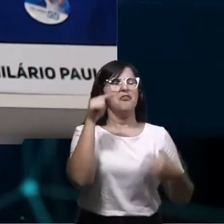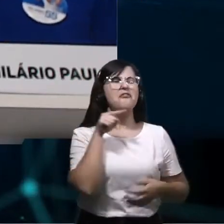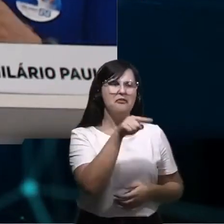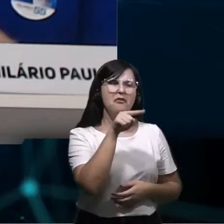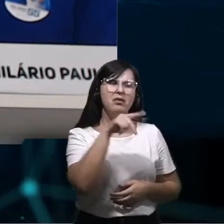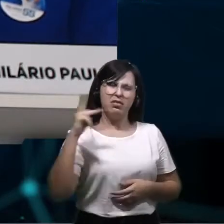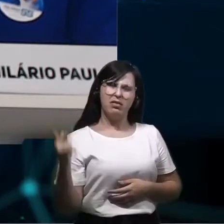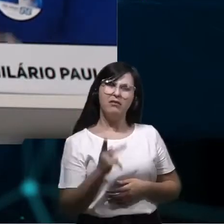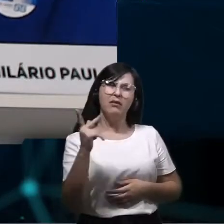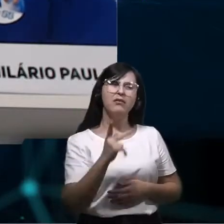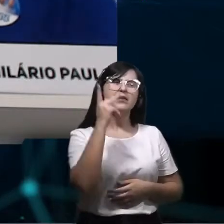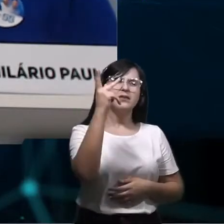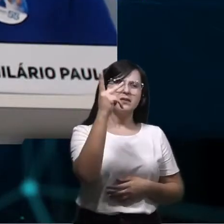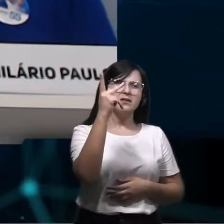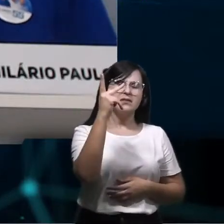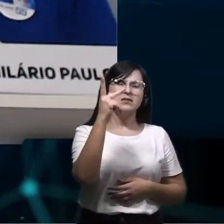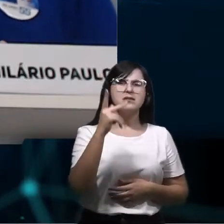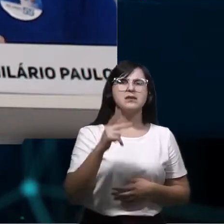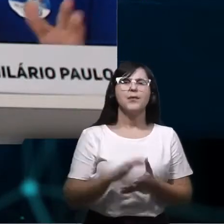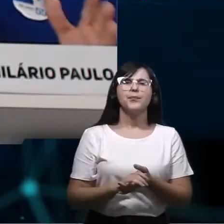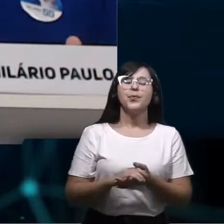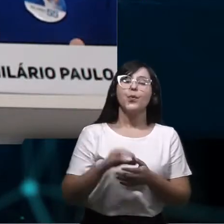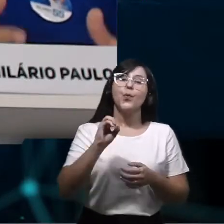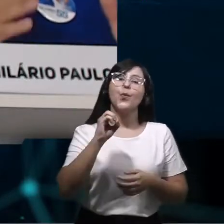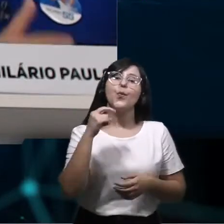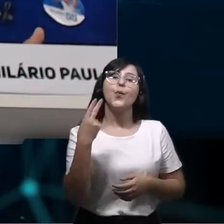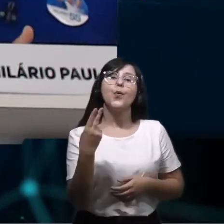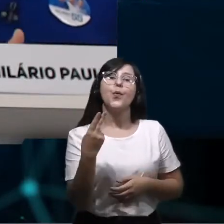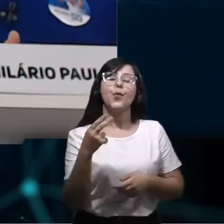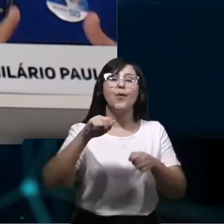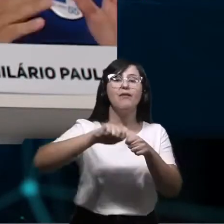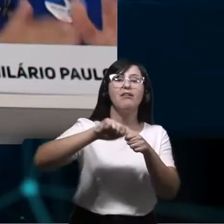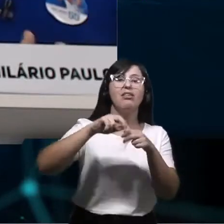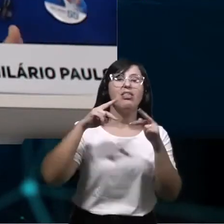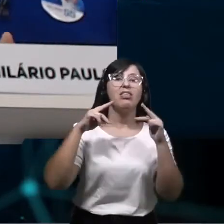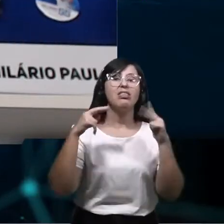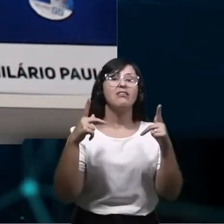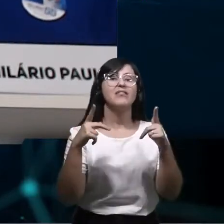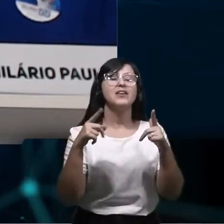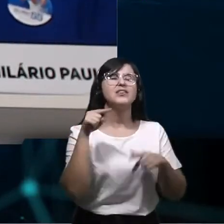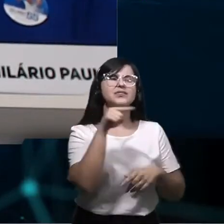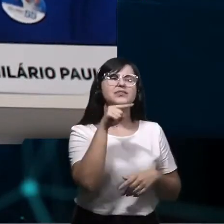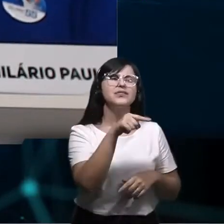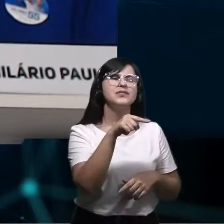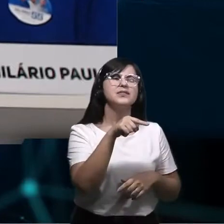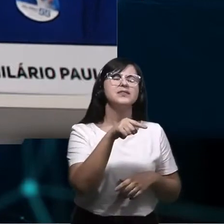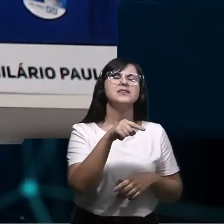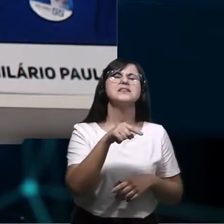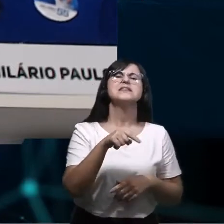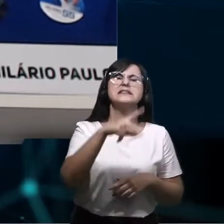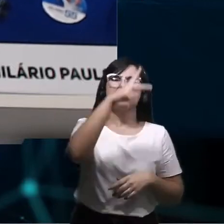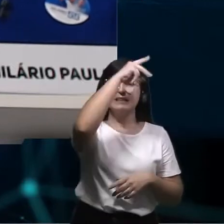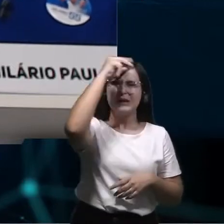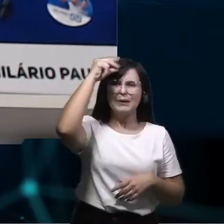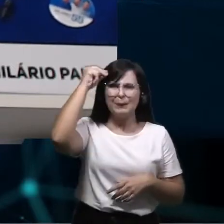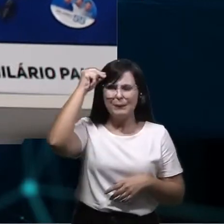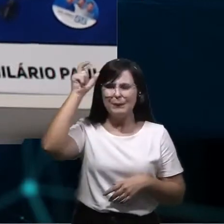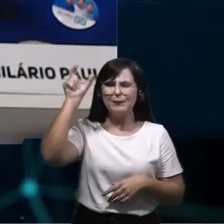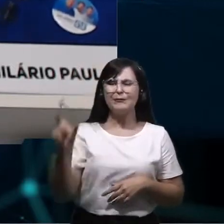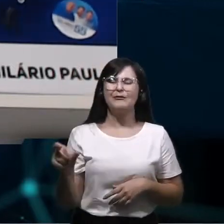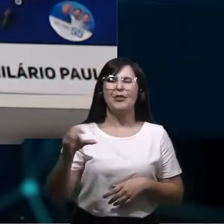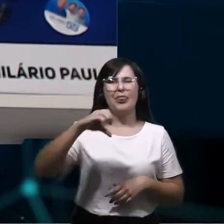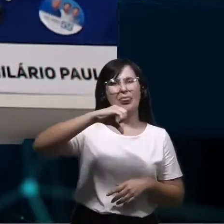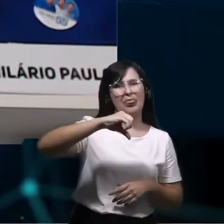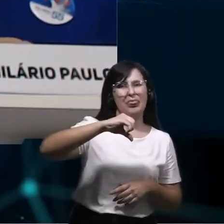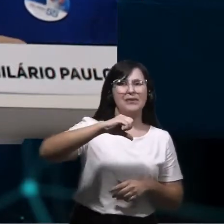valorizar, se o senhor agora vai fazer diferente do que fez quando foi prefeito por 9 anos, teve a condenação pelo Tribunal de Contas,